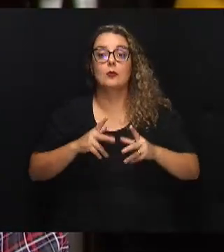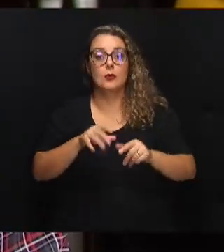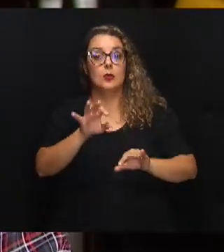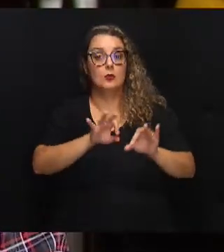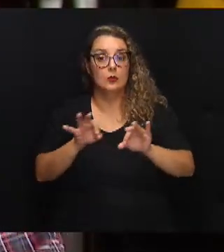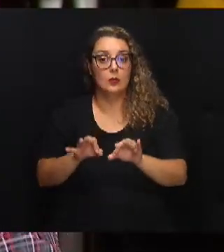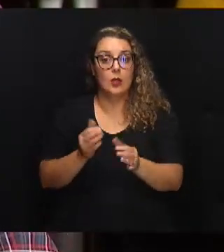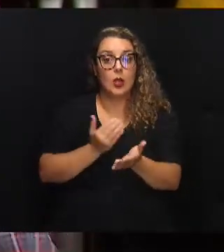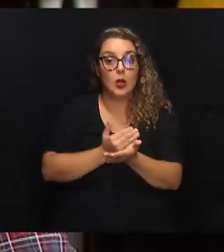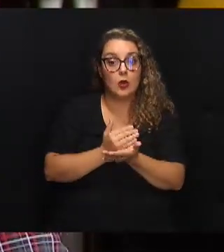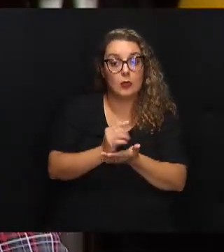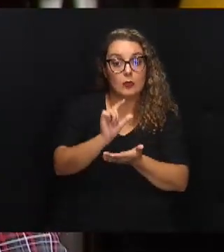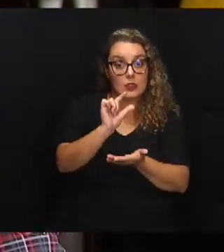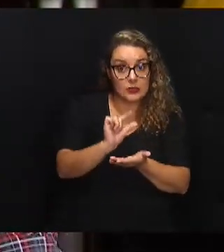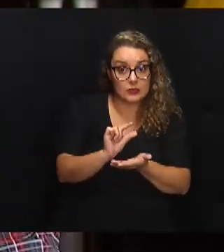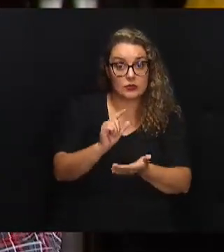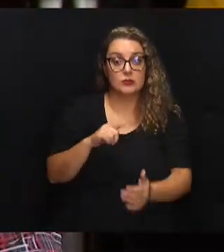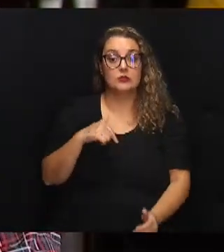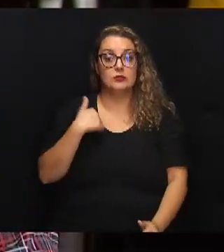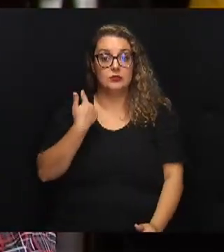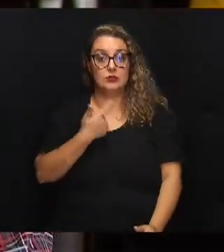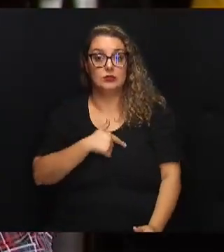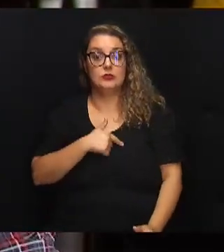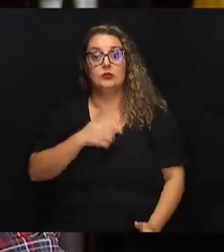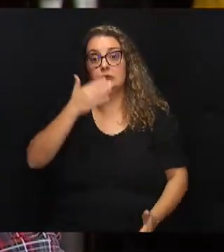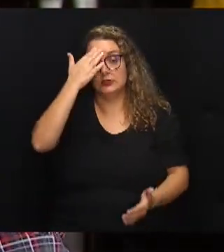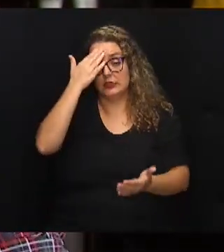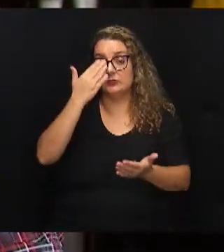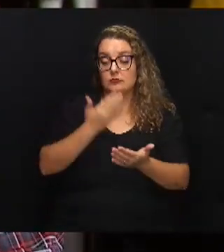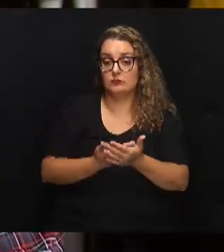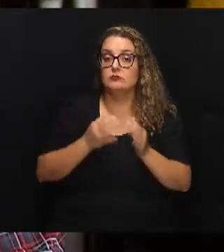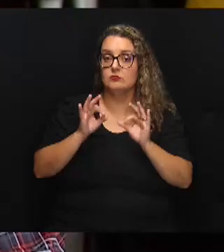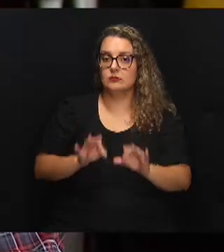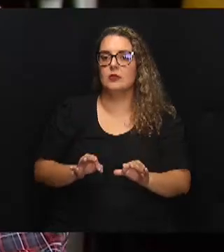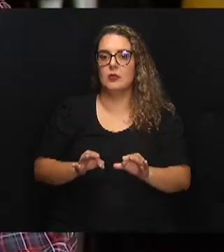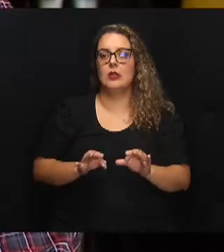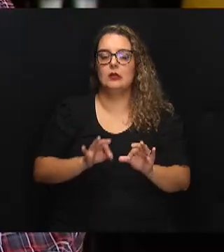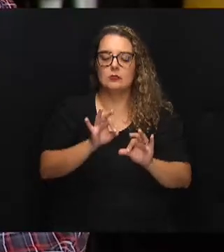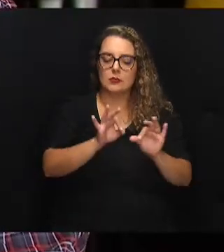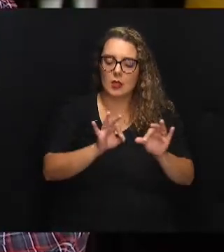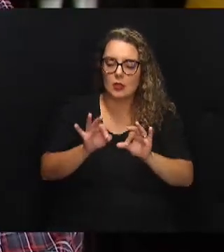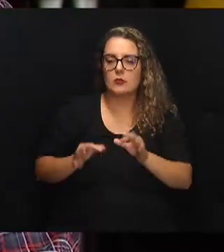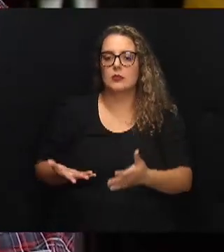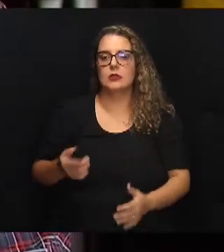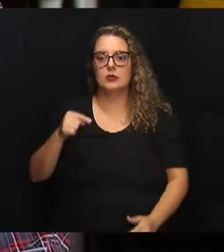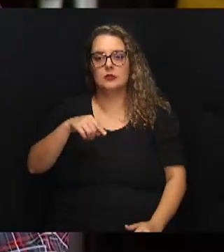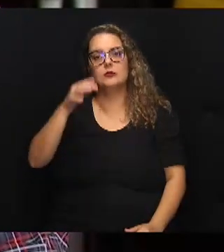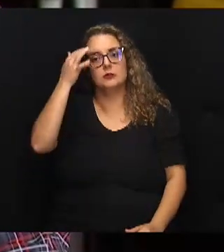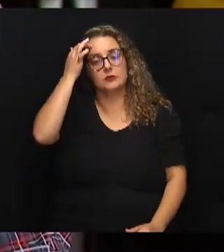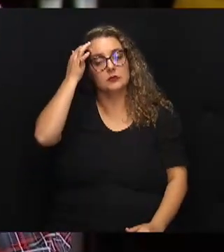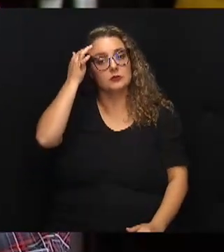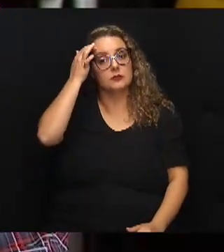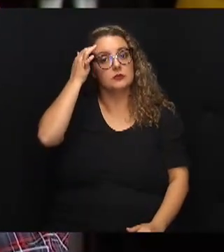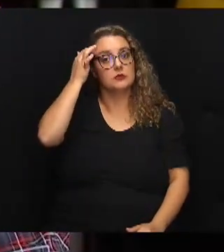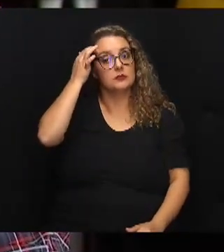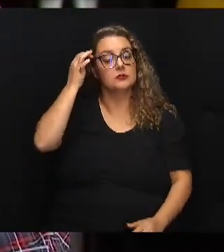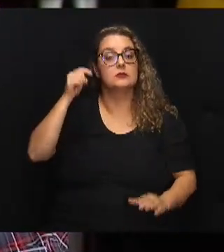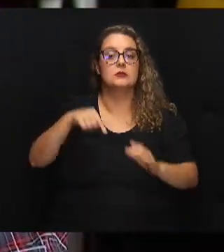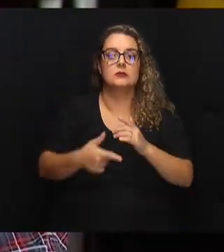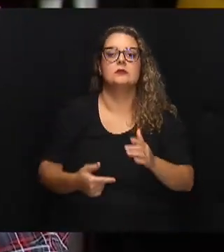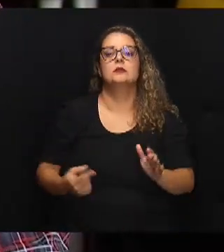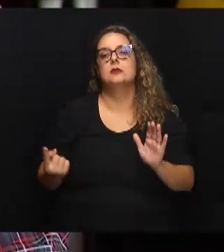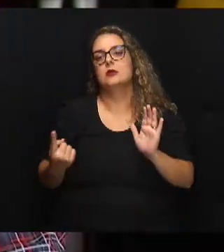inicia pequeno, né? E a gente, como acreditou muito, eu falei, não, vamos desenhar bem legal esse projeto e vamos avançar. Aí criamos a